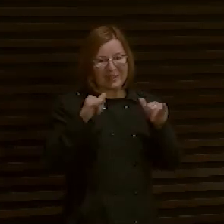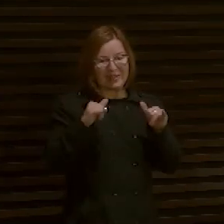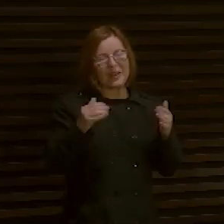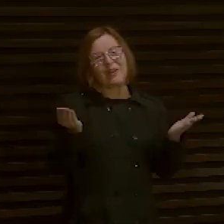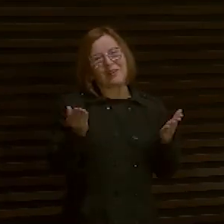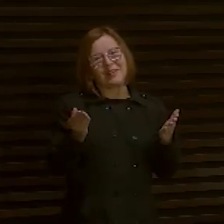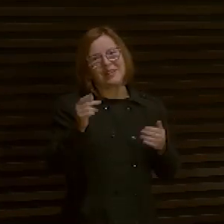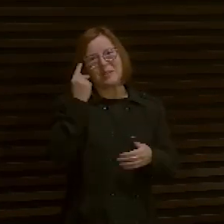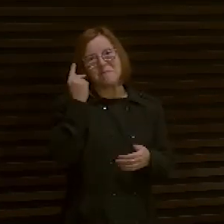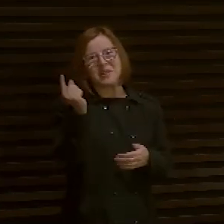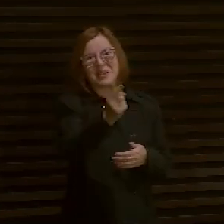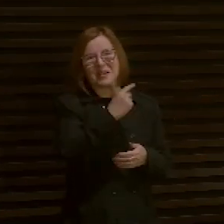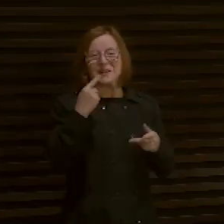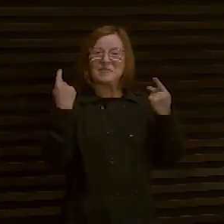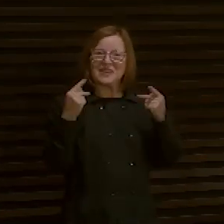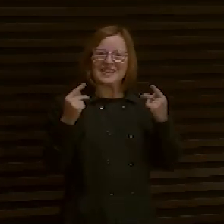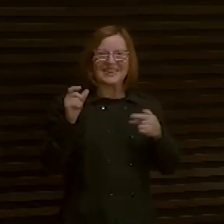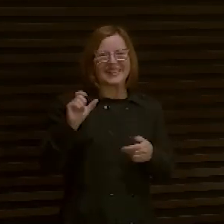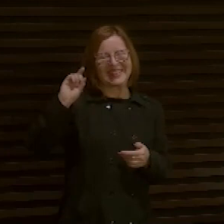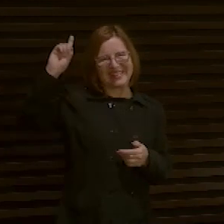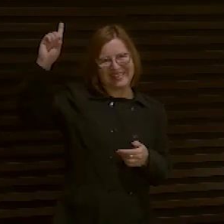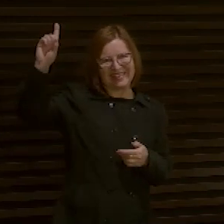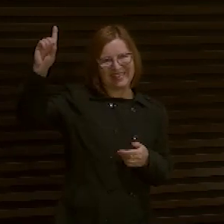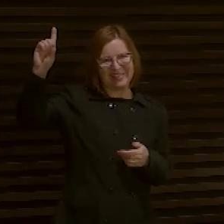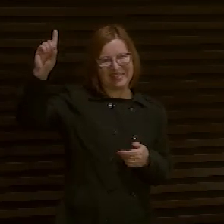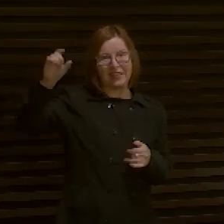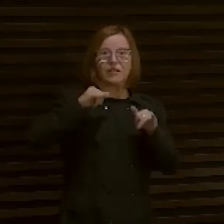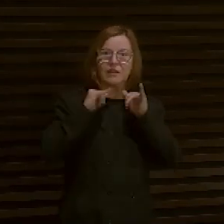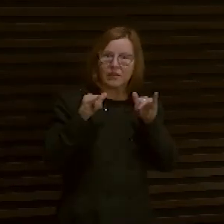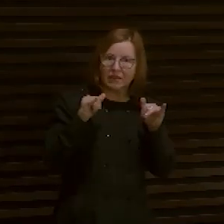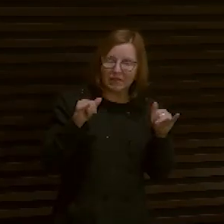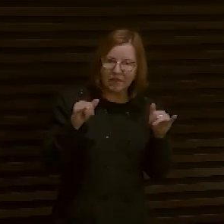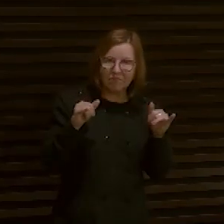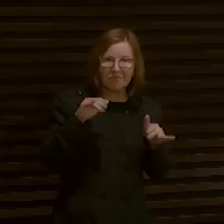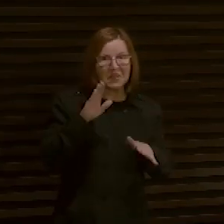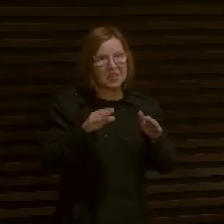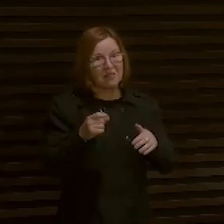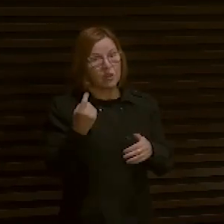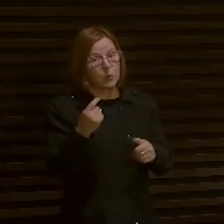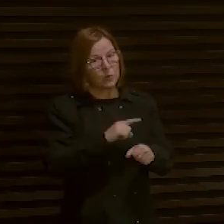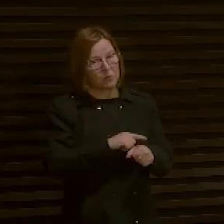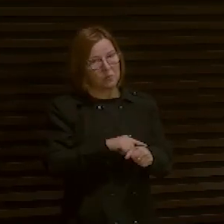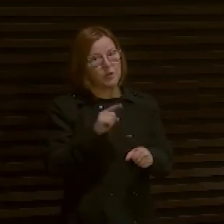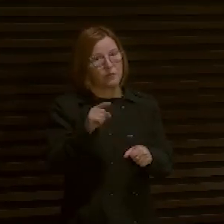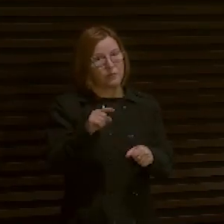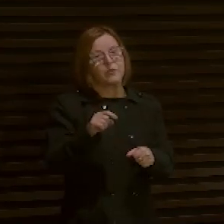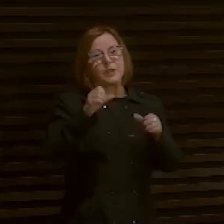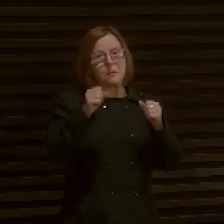que a gente pregue a palavra de Deus. Abra a boca. Talvez seja a única oportunidade que você tem de pregar o Evangelho para aquela